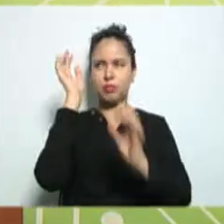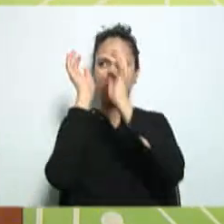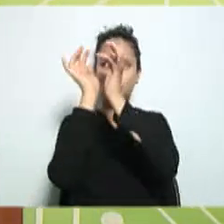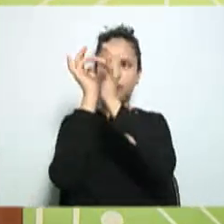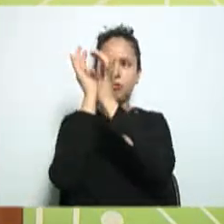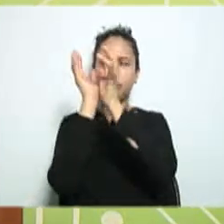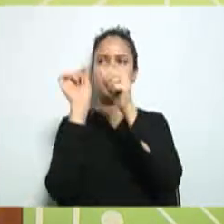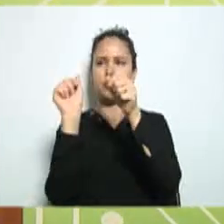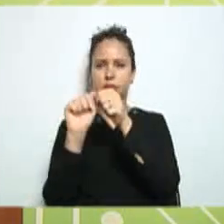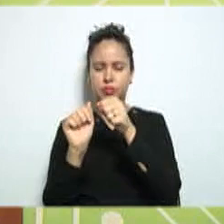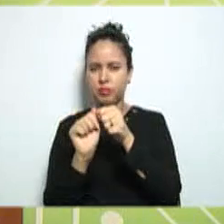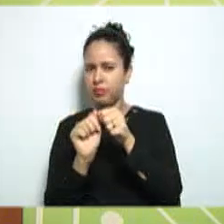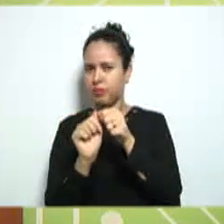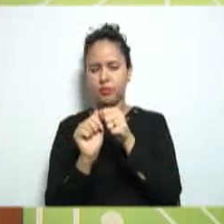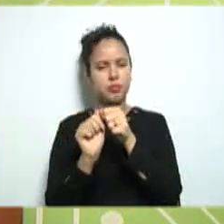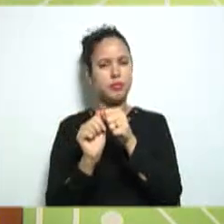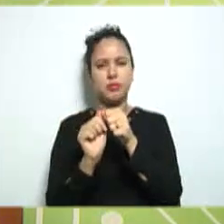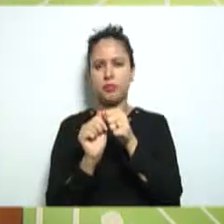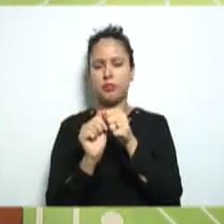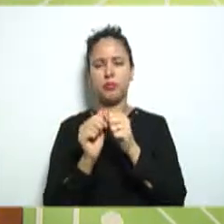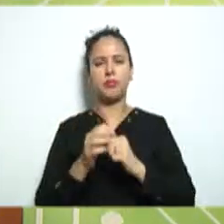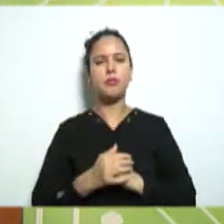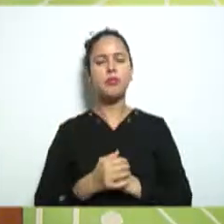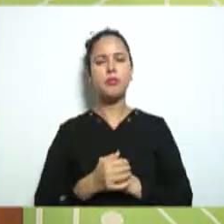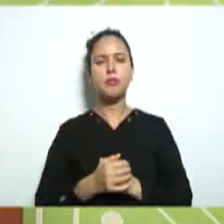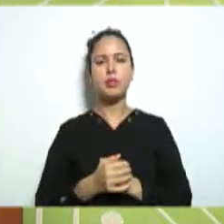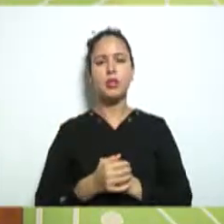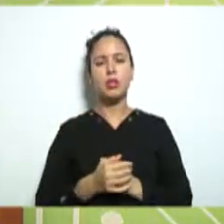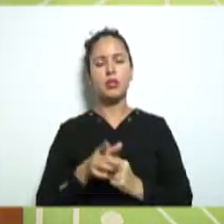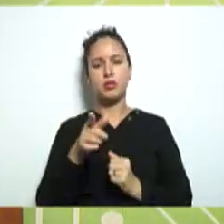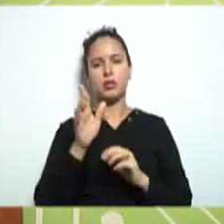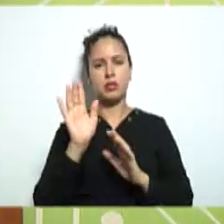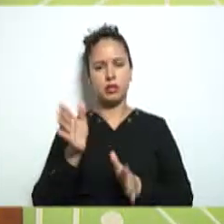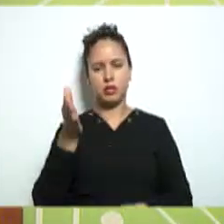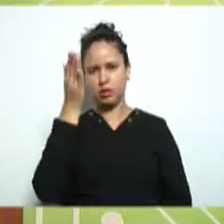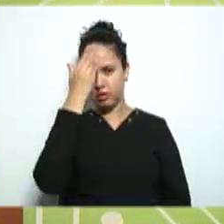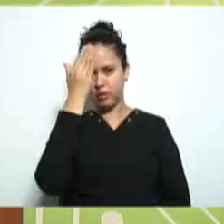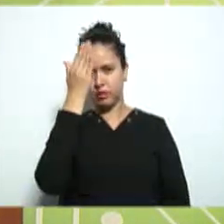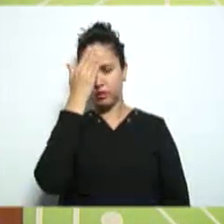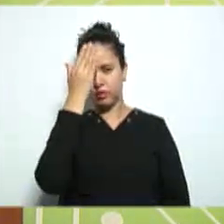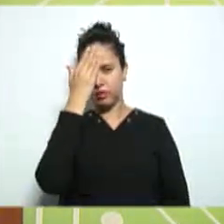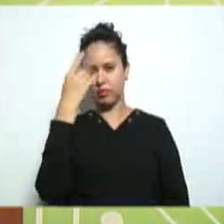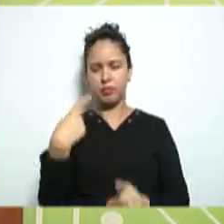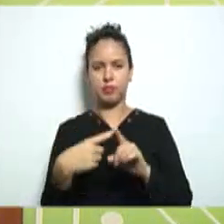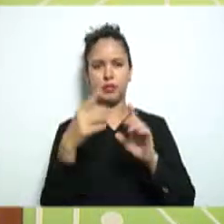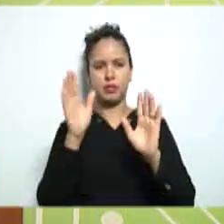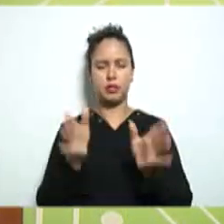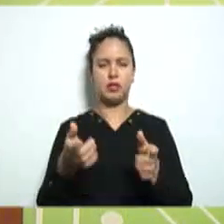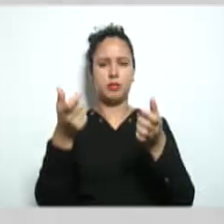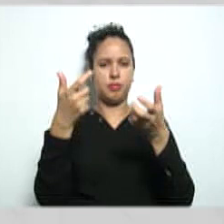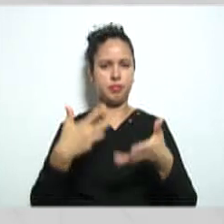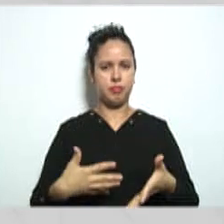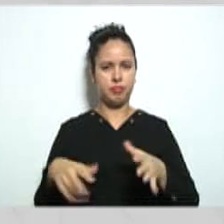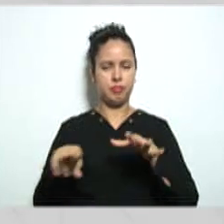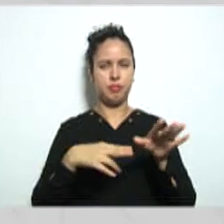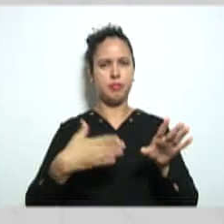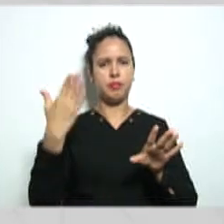realizar. Mas vocês já estão craque nisso faz tempo, porque a gente está aqui toda a aula falando disso, vamos passar